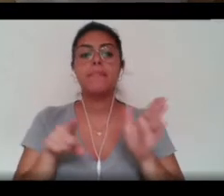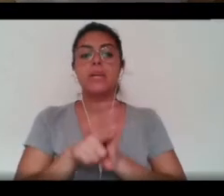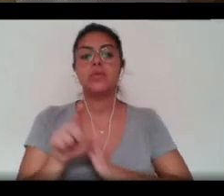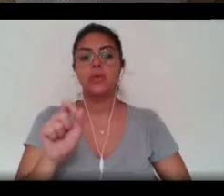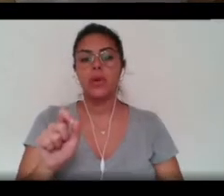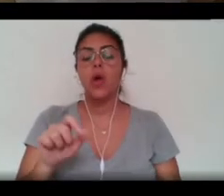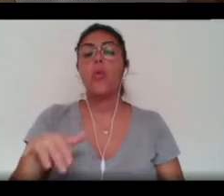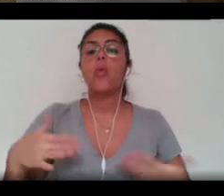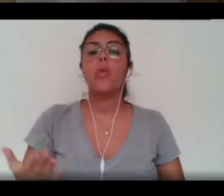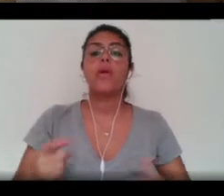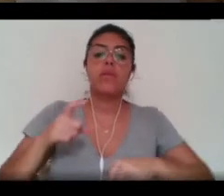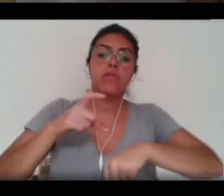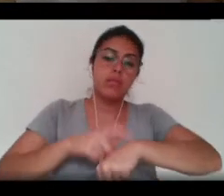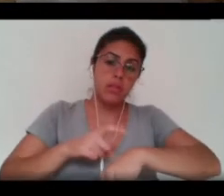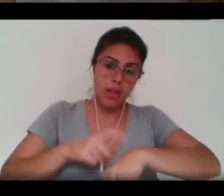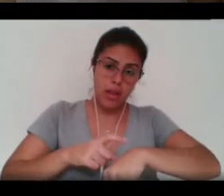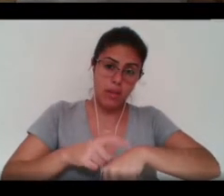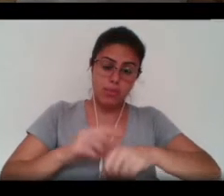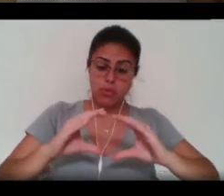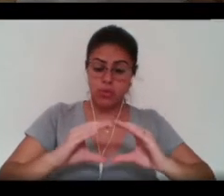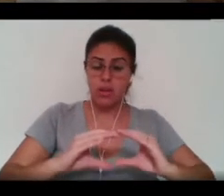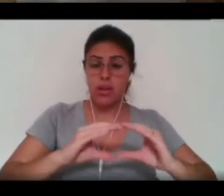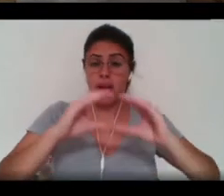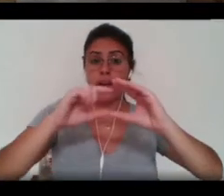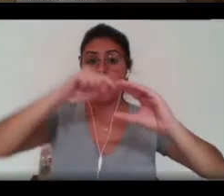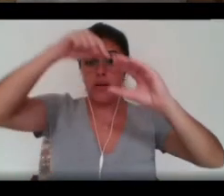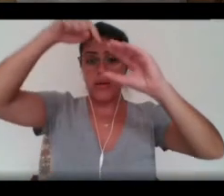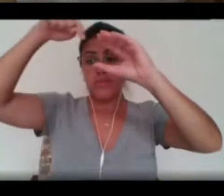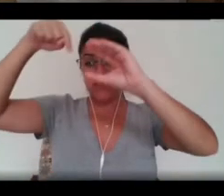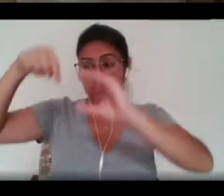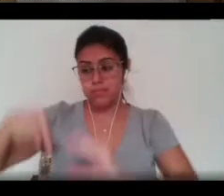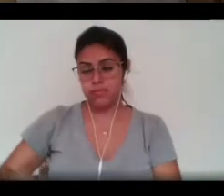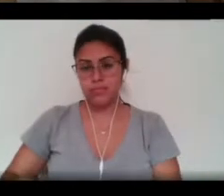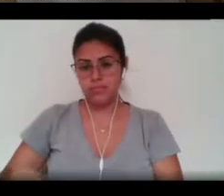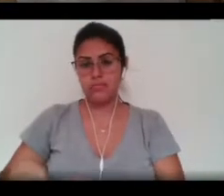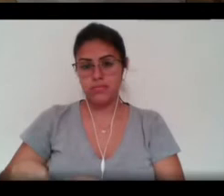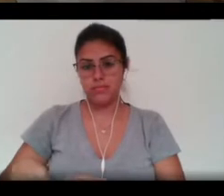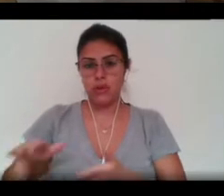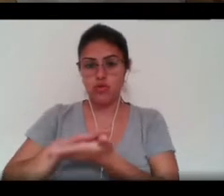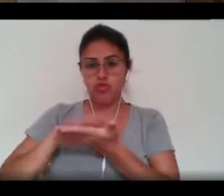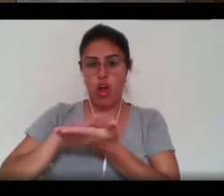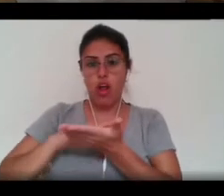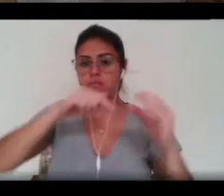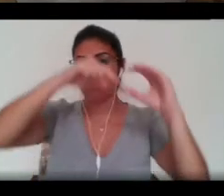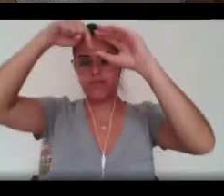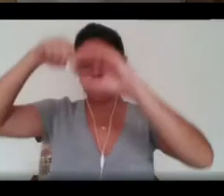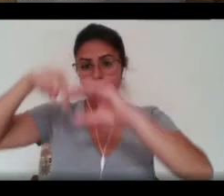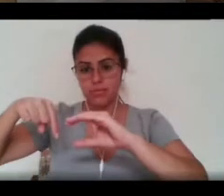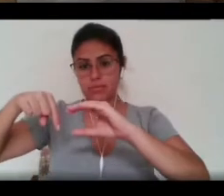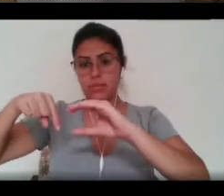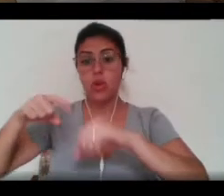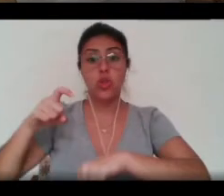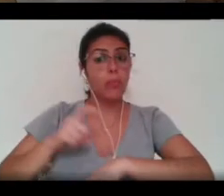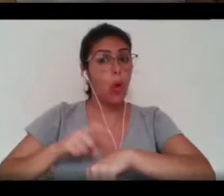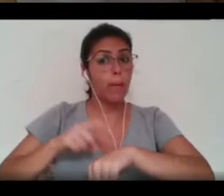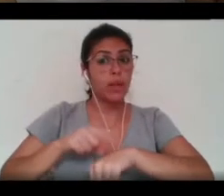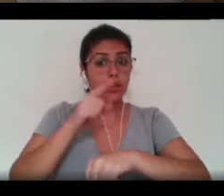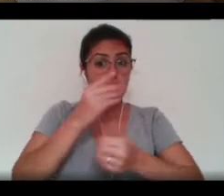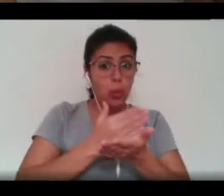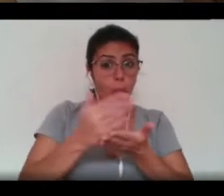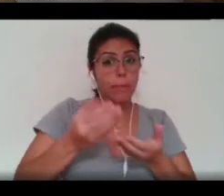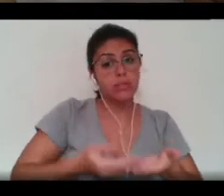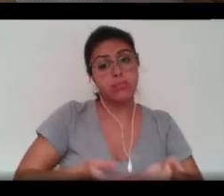B, ele pergunta o tempo que o saco de areia leva para atingir o solo desde o momento em que